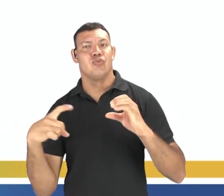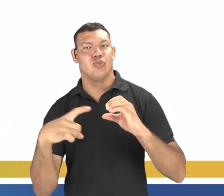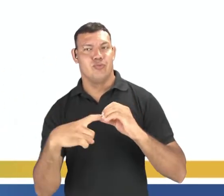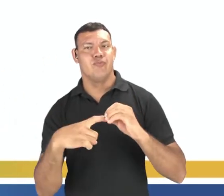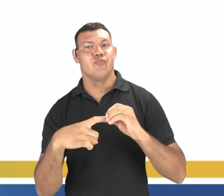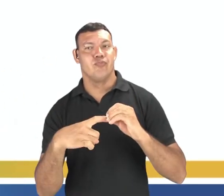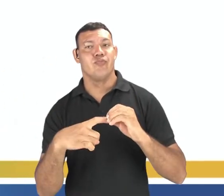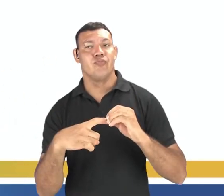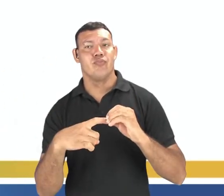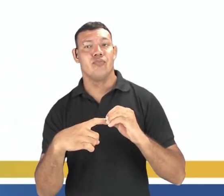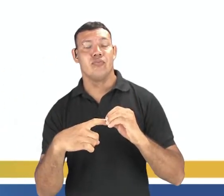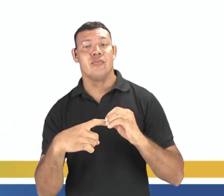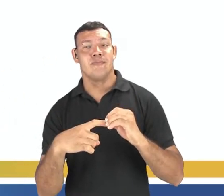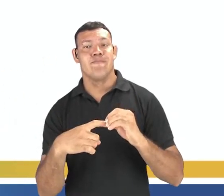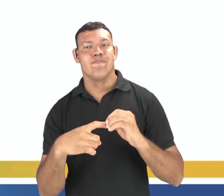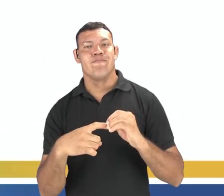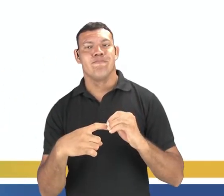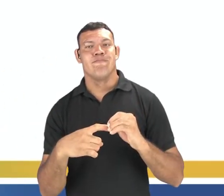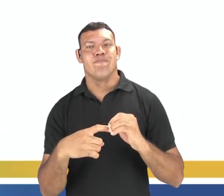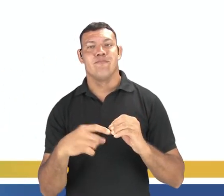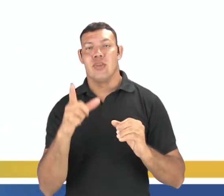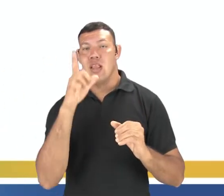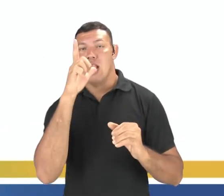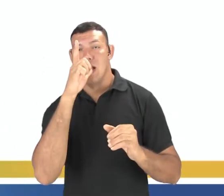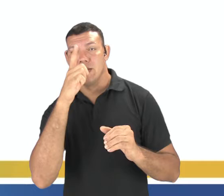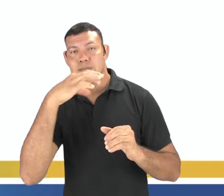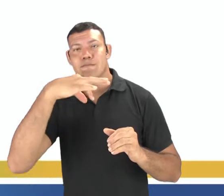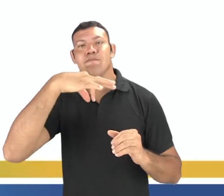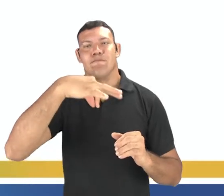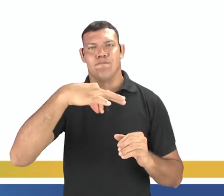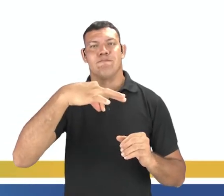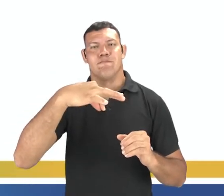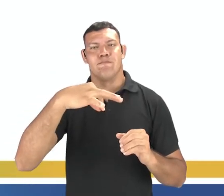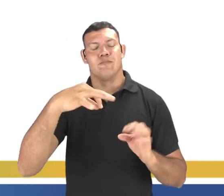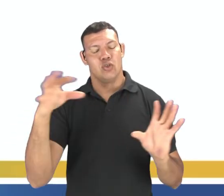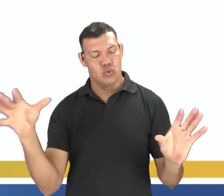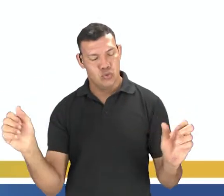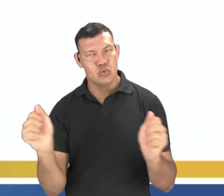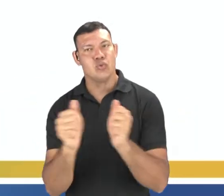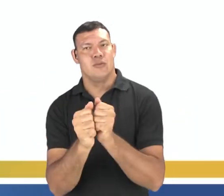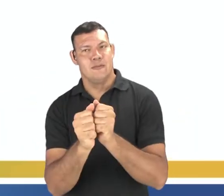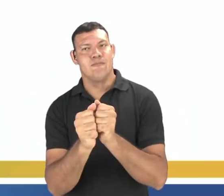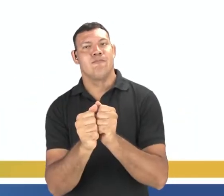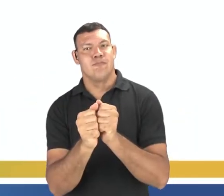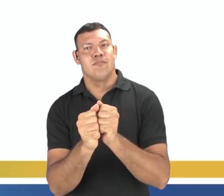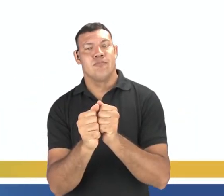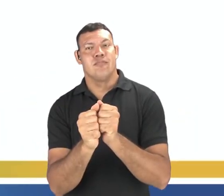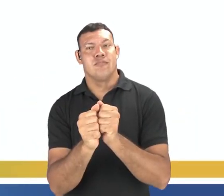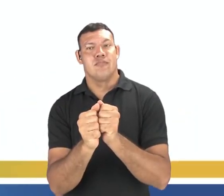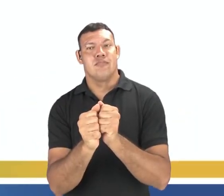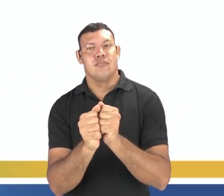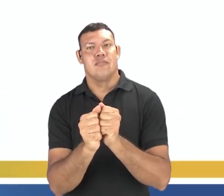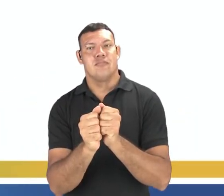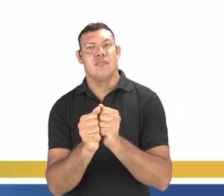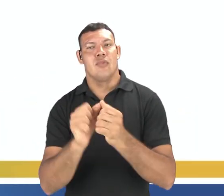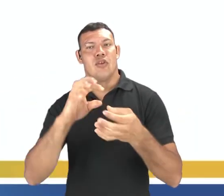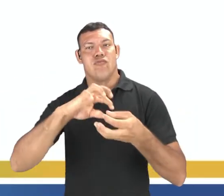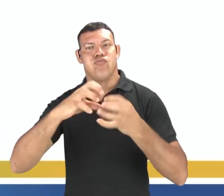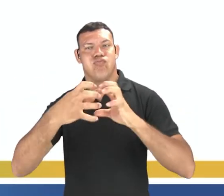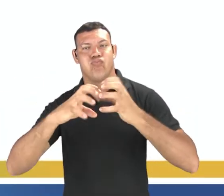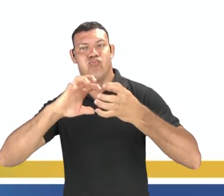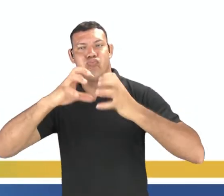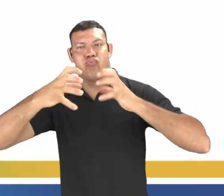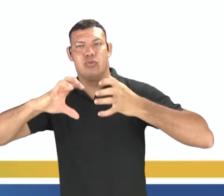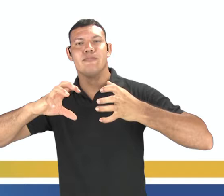Então, os sistemas reprodutores masculino e feminino, eles atuam junto para garantir a multiplicação da nossa